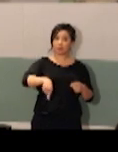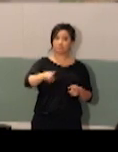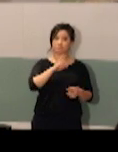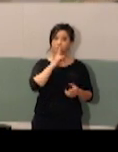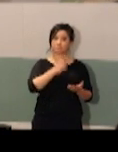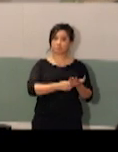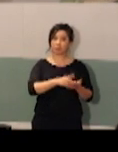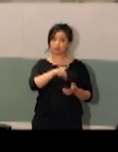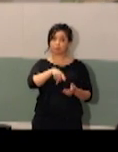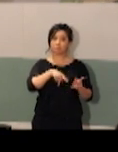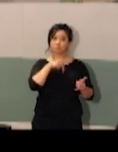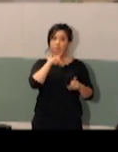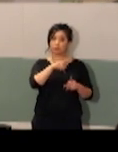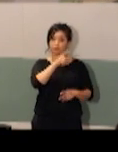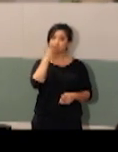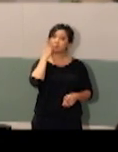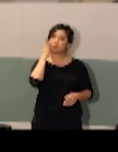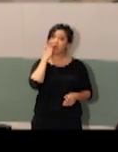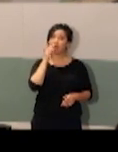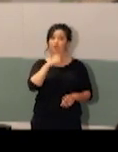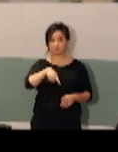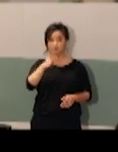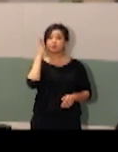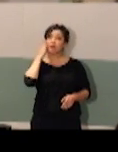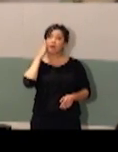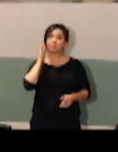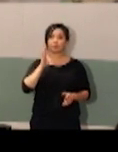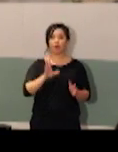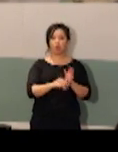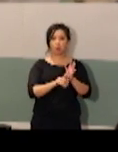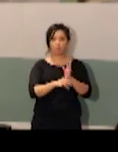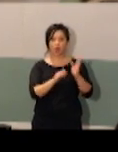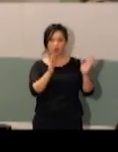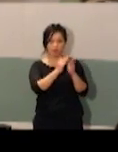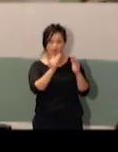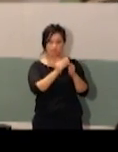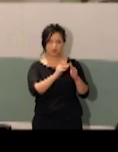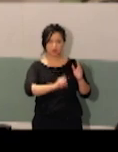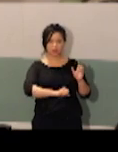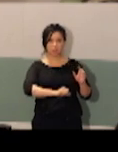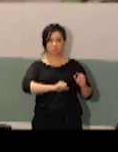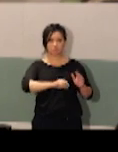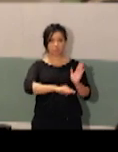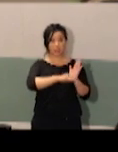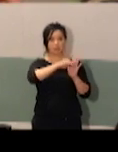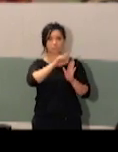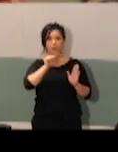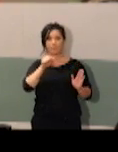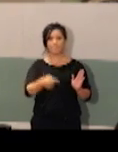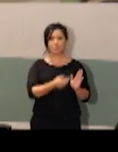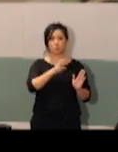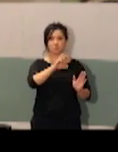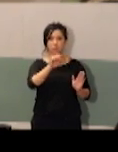Veja, os furtos em residência cresceram 1.050%. O roubo a transeunte,